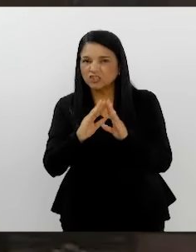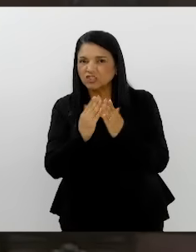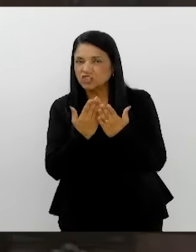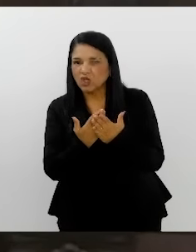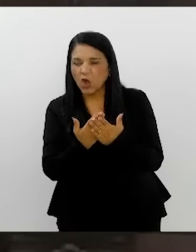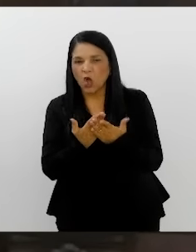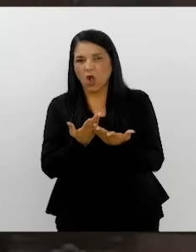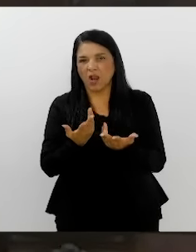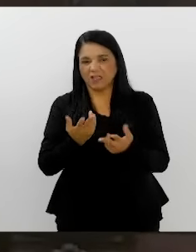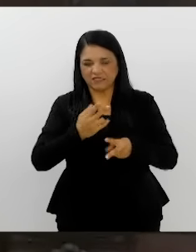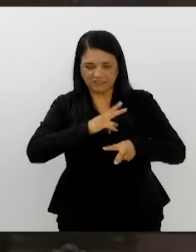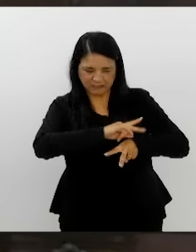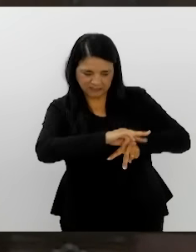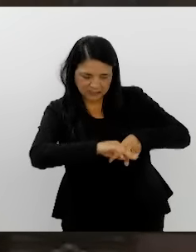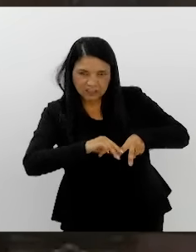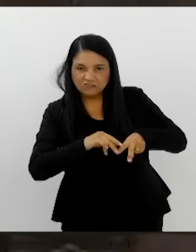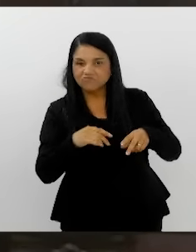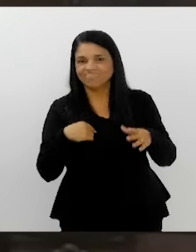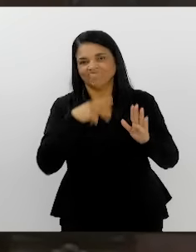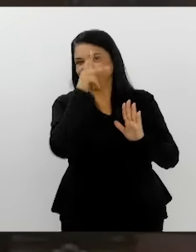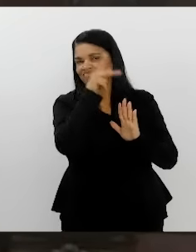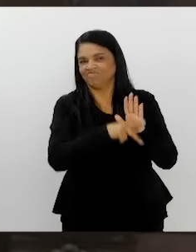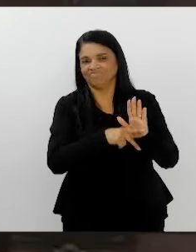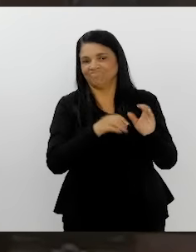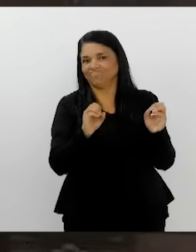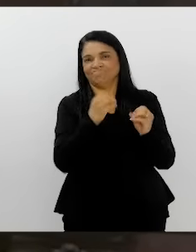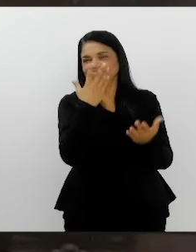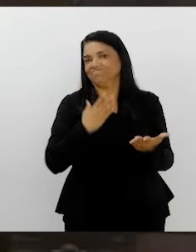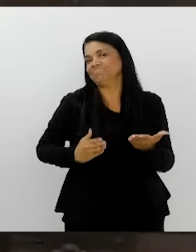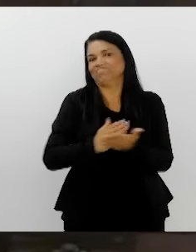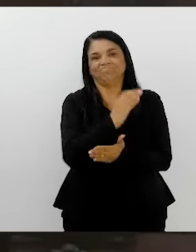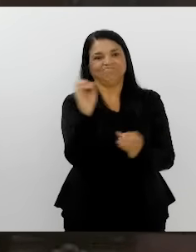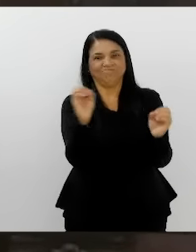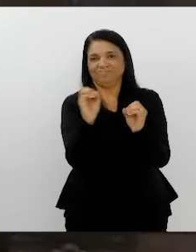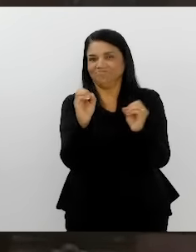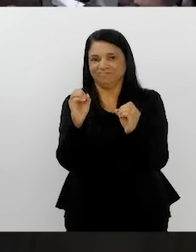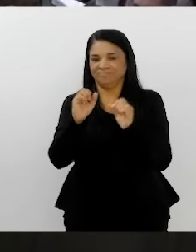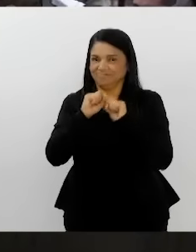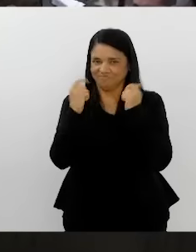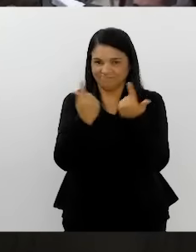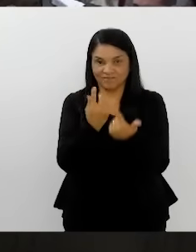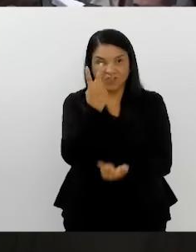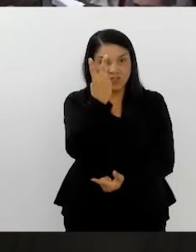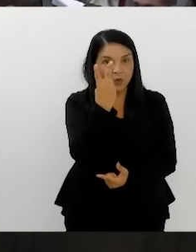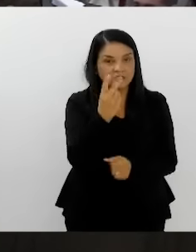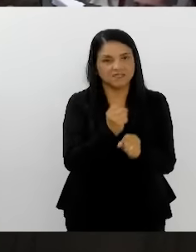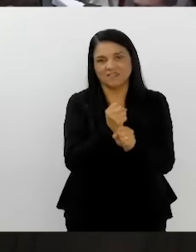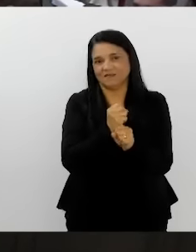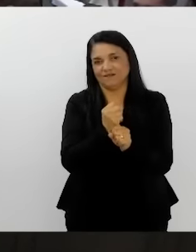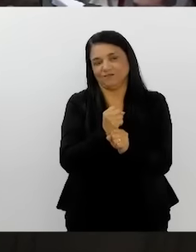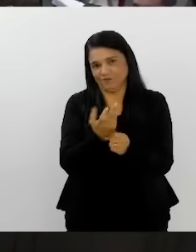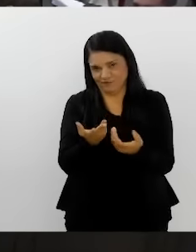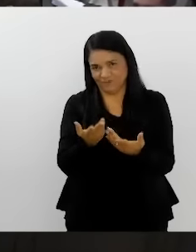nenhum projeto desses passou na Assembleia Legislativa em quase 2 anos.